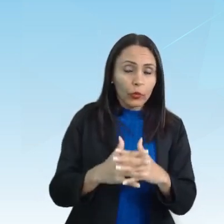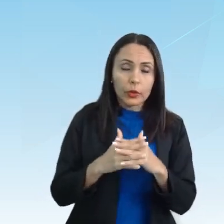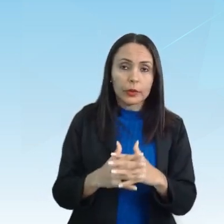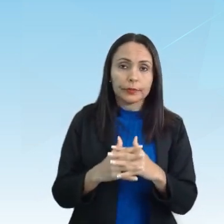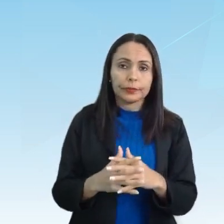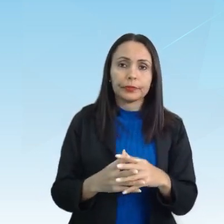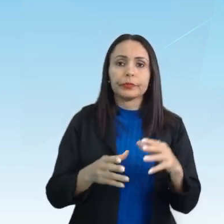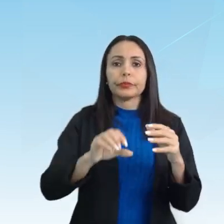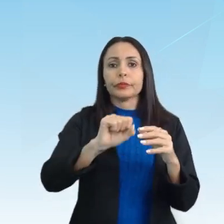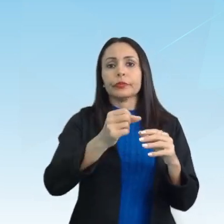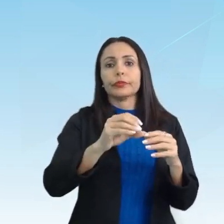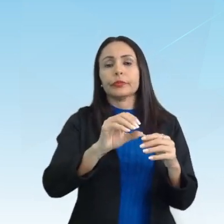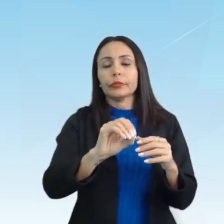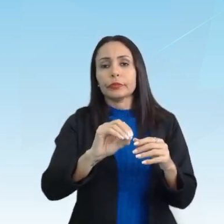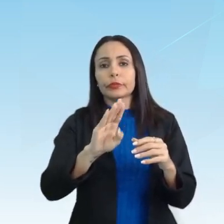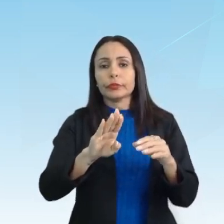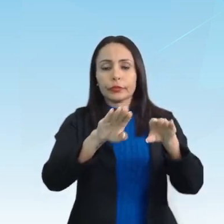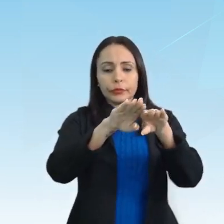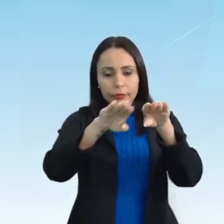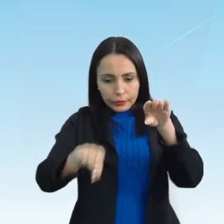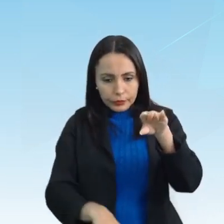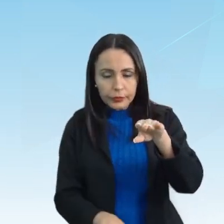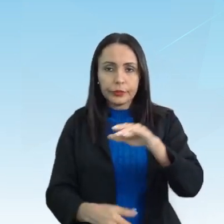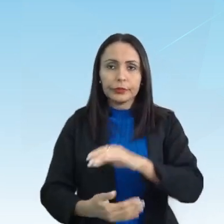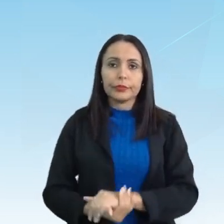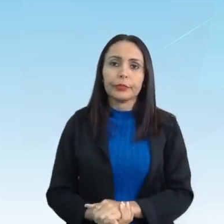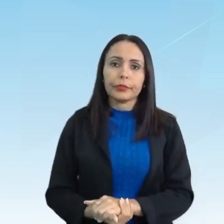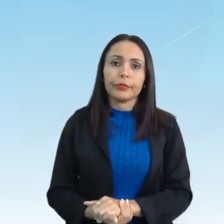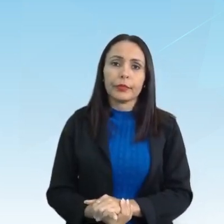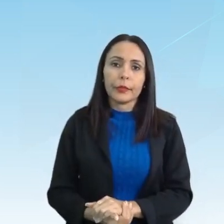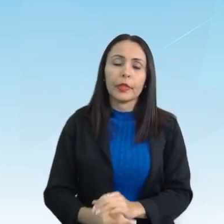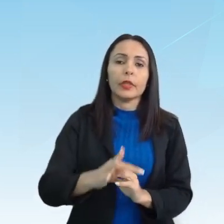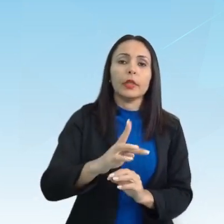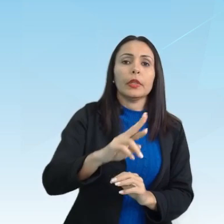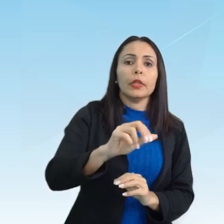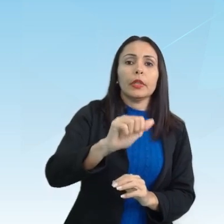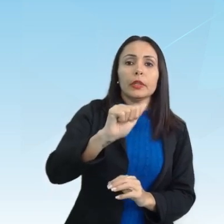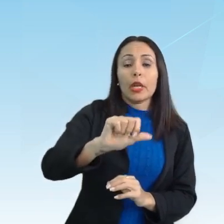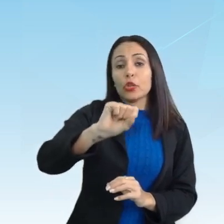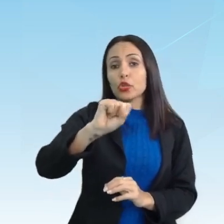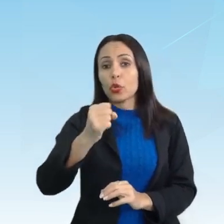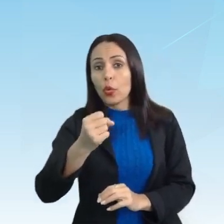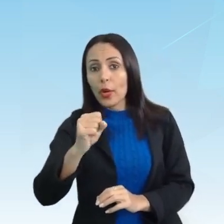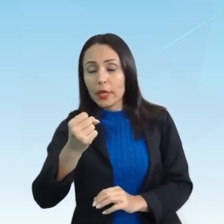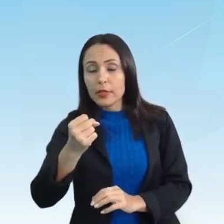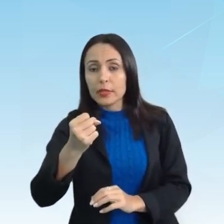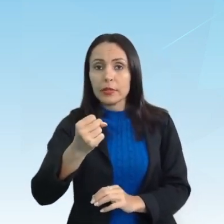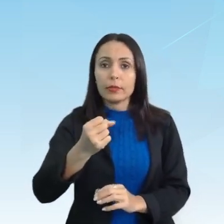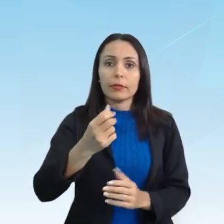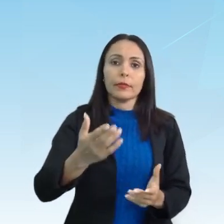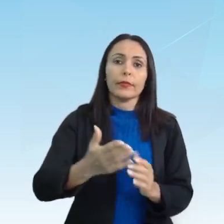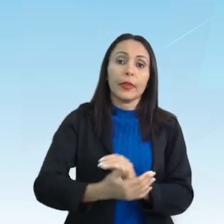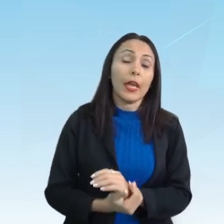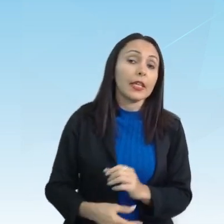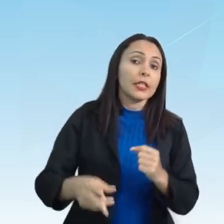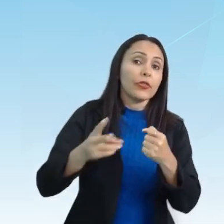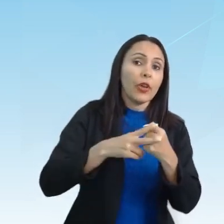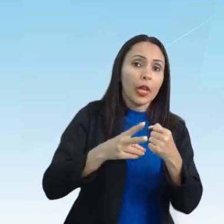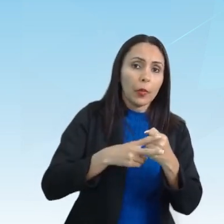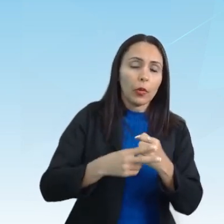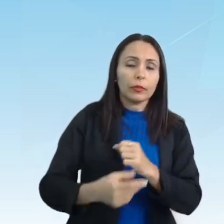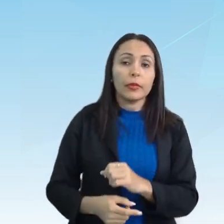Embaixo, sobre, é em cima. E o trás com S não é trás com Z. Trás com Z é o verbo. Esse trás